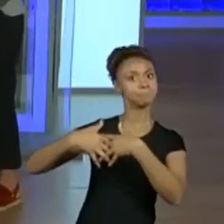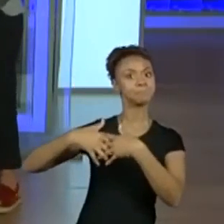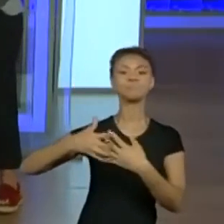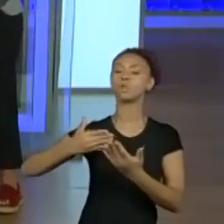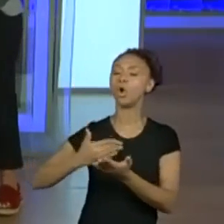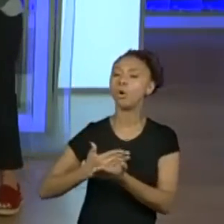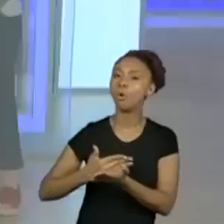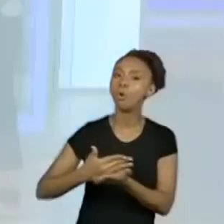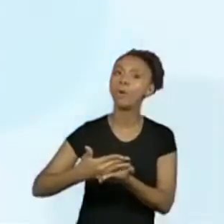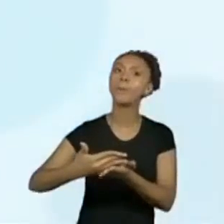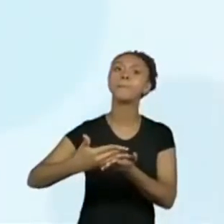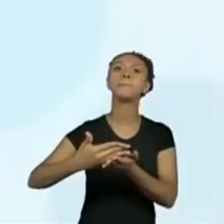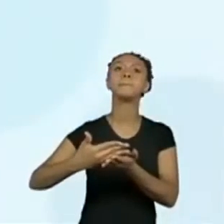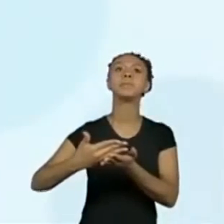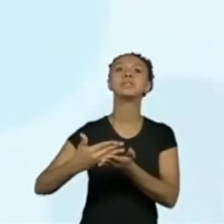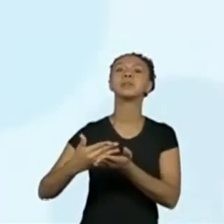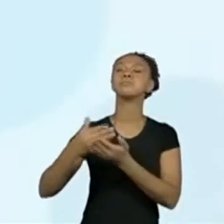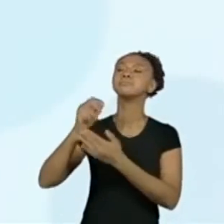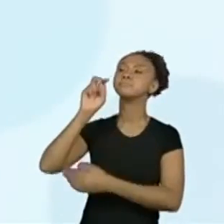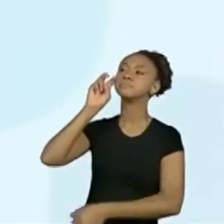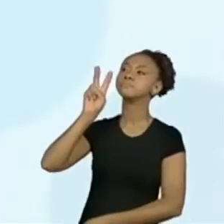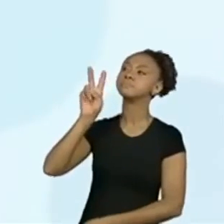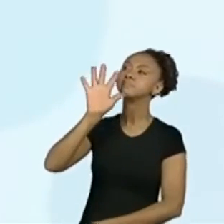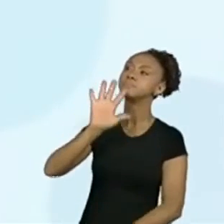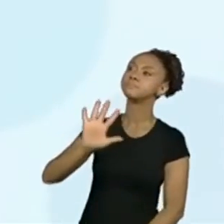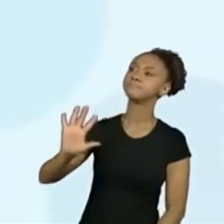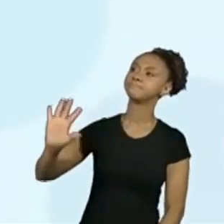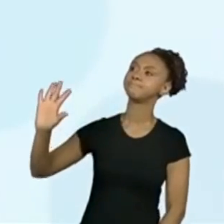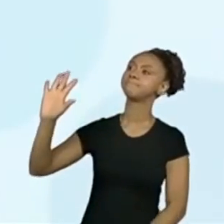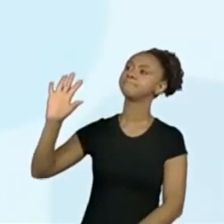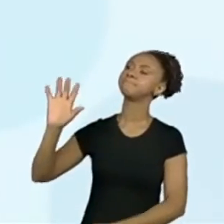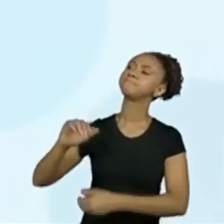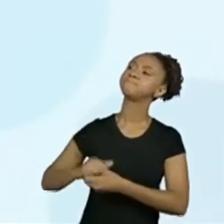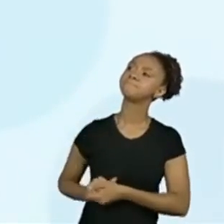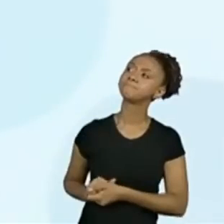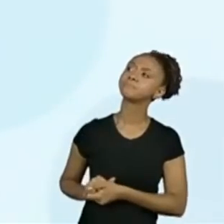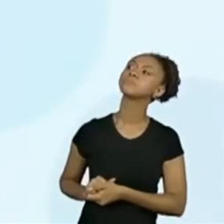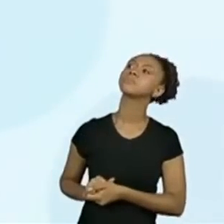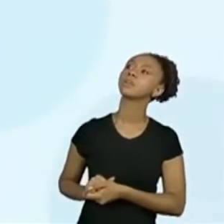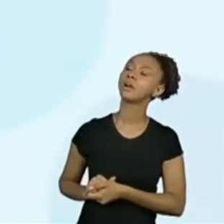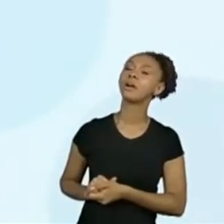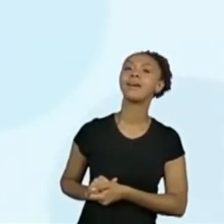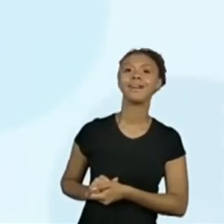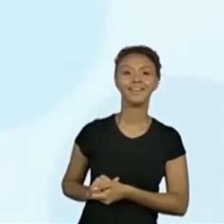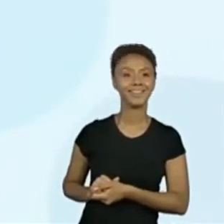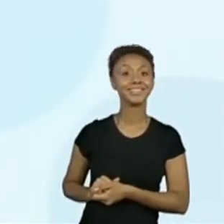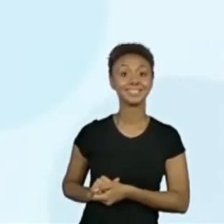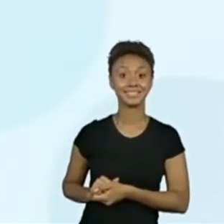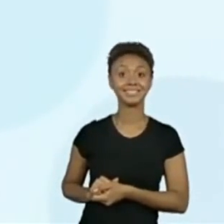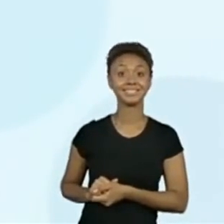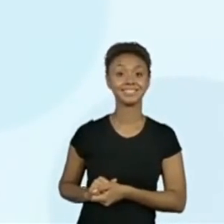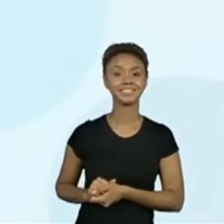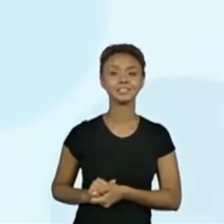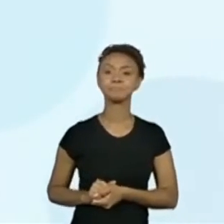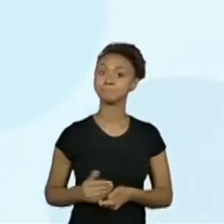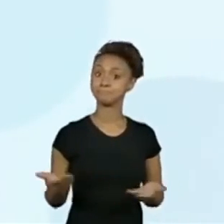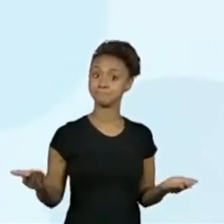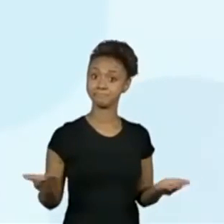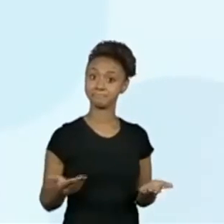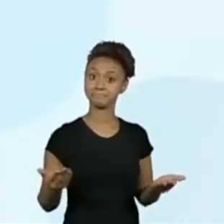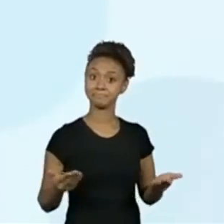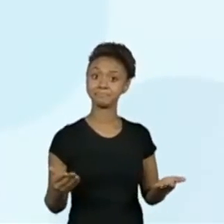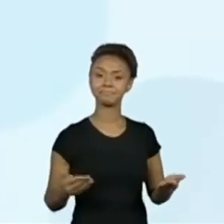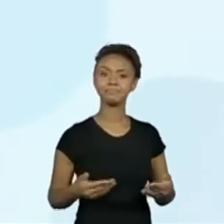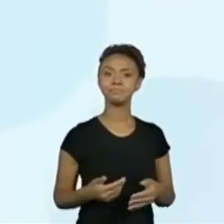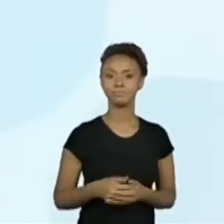refletir sem observar a imagem, mas vamos olhar agora e confirmar tudo isso, olha só. Então, continuando refletindo sobre